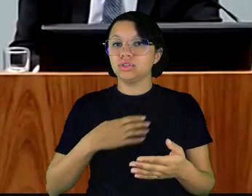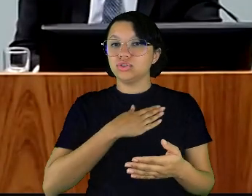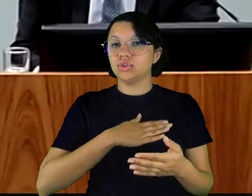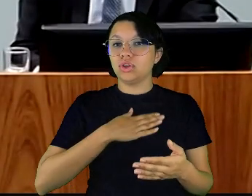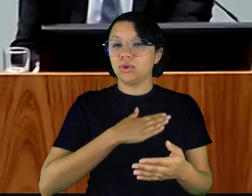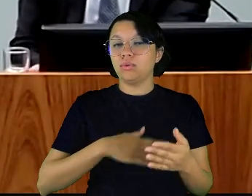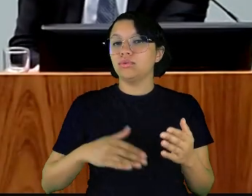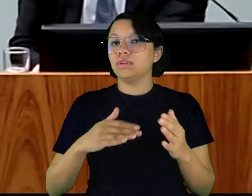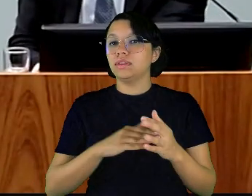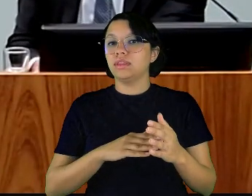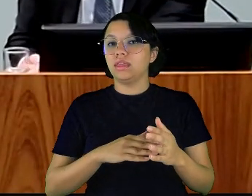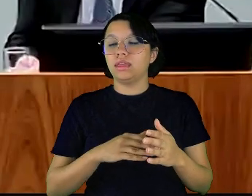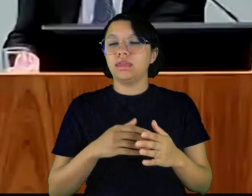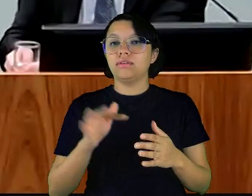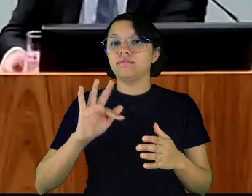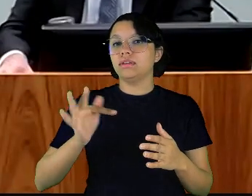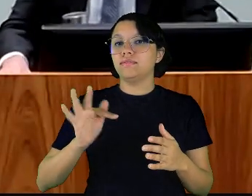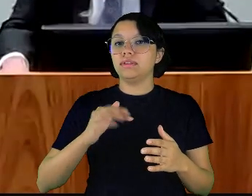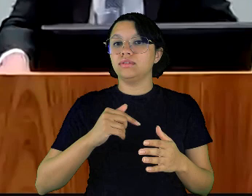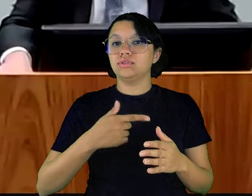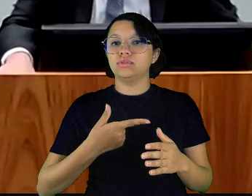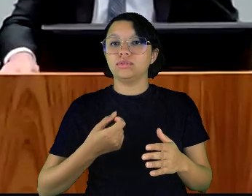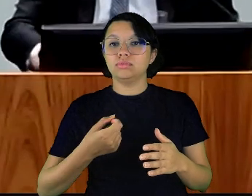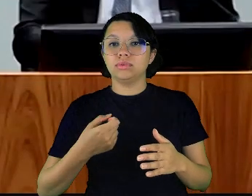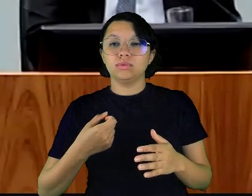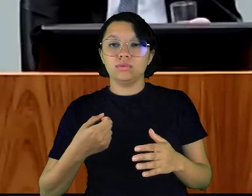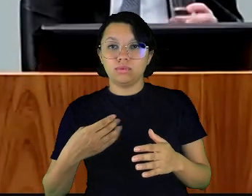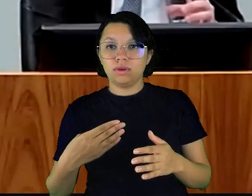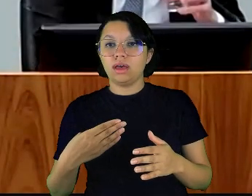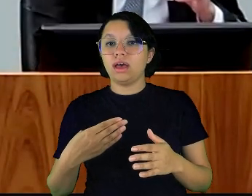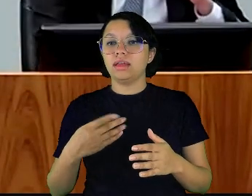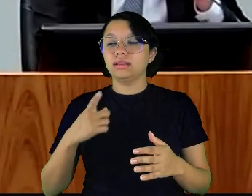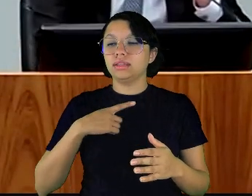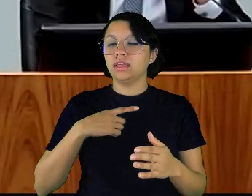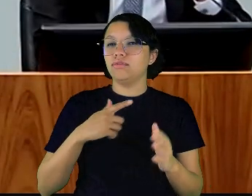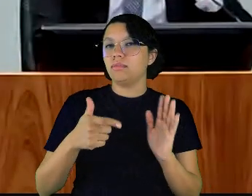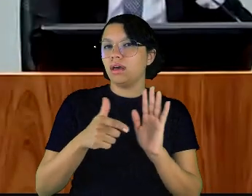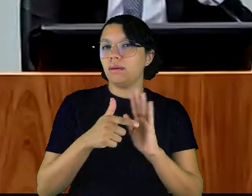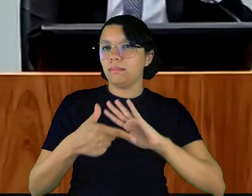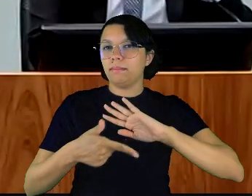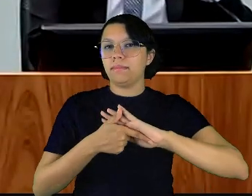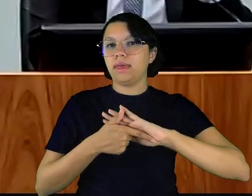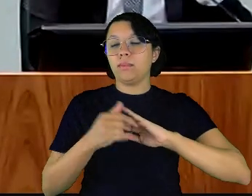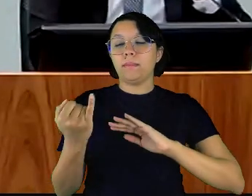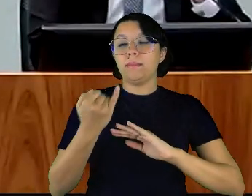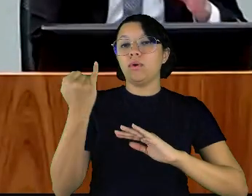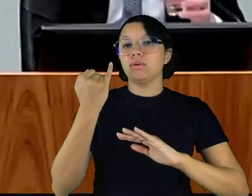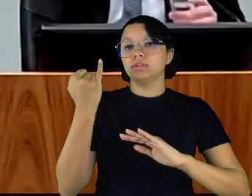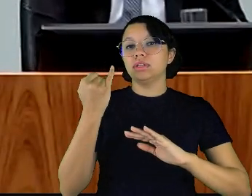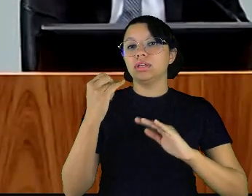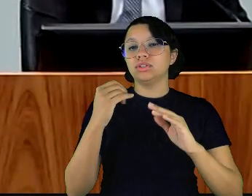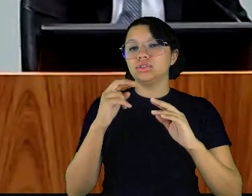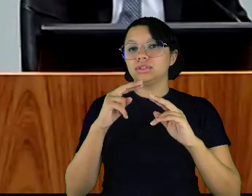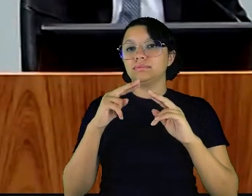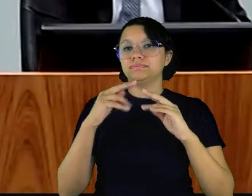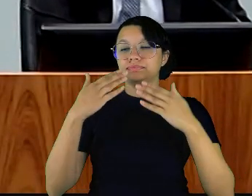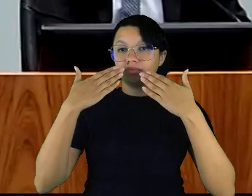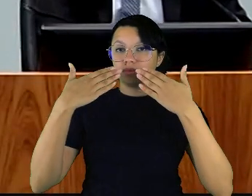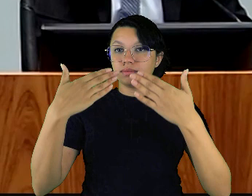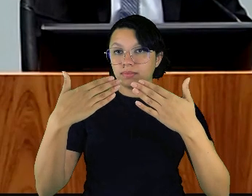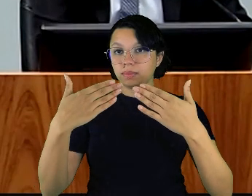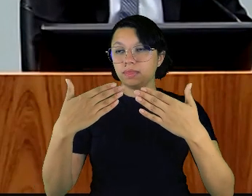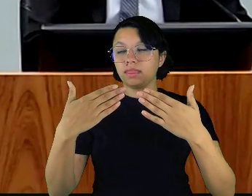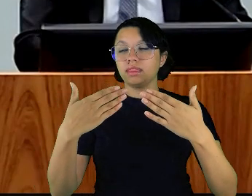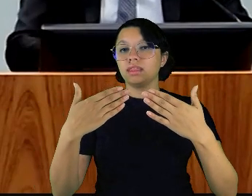2002 a fevereiro de 2004. Desempenhou papel importante no desenvolvimento das audiências de conciliação na Justiça Federal da Terceira